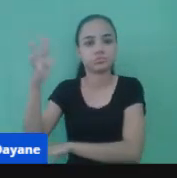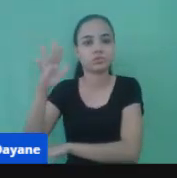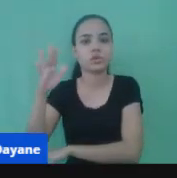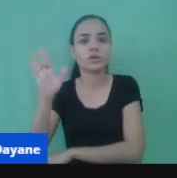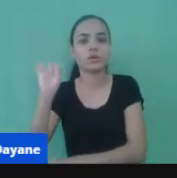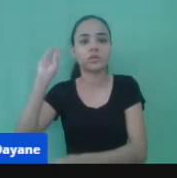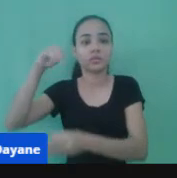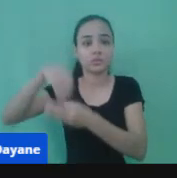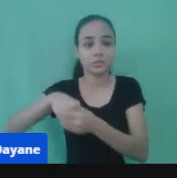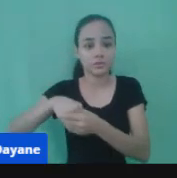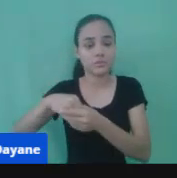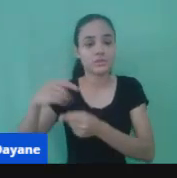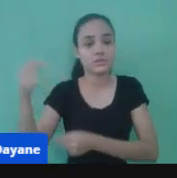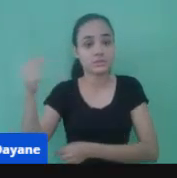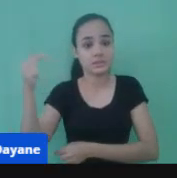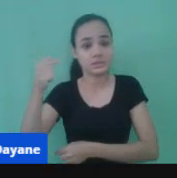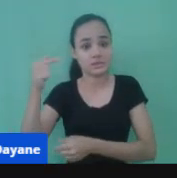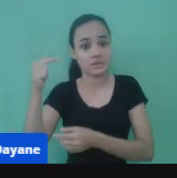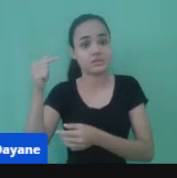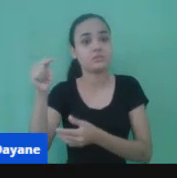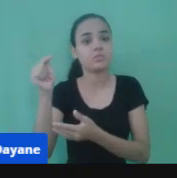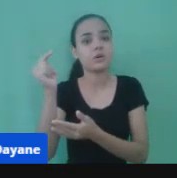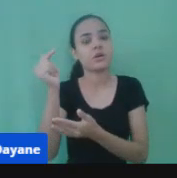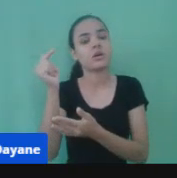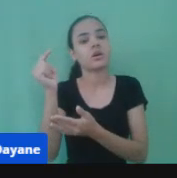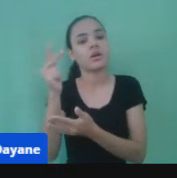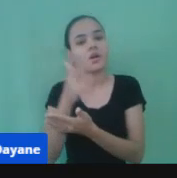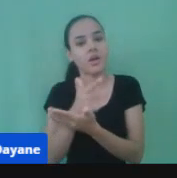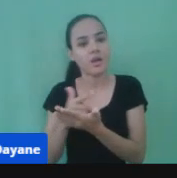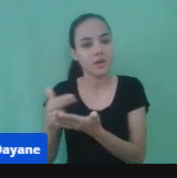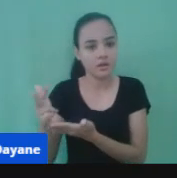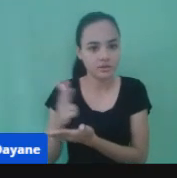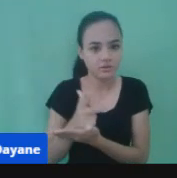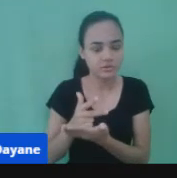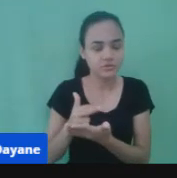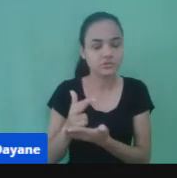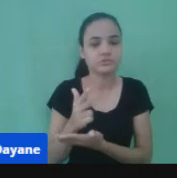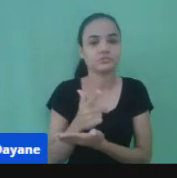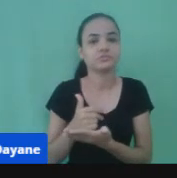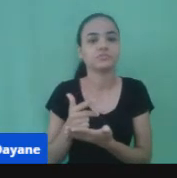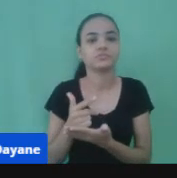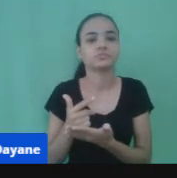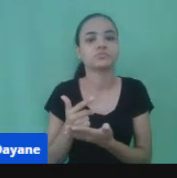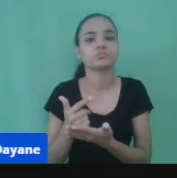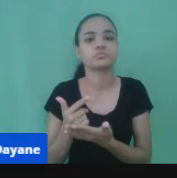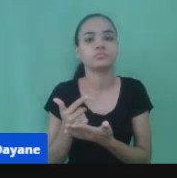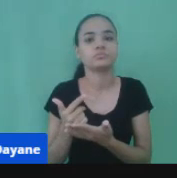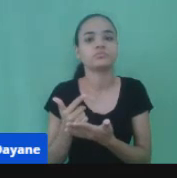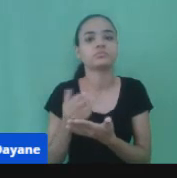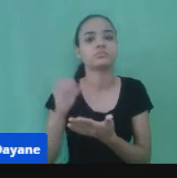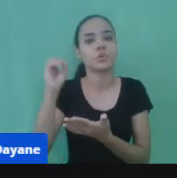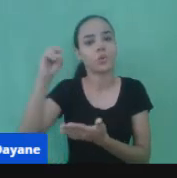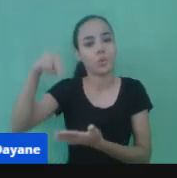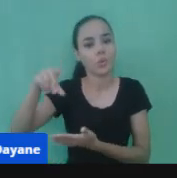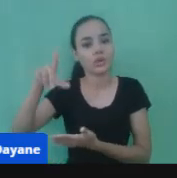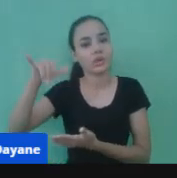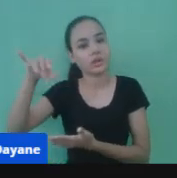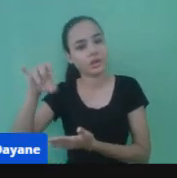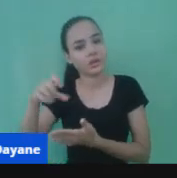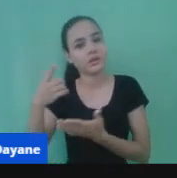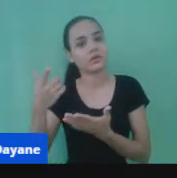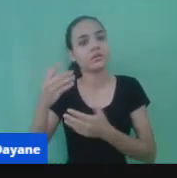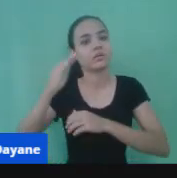que o nosso programa aí, Reflexões Pedagógicas Online, é oferecido pela Prefeitura, né, por meio da nossa secretaria, da